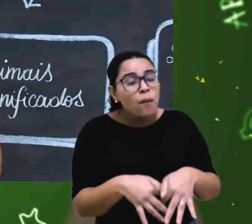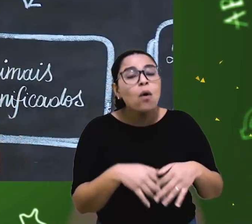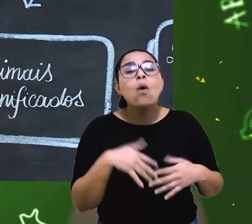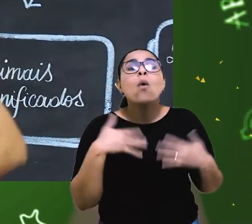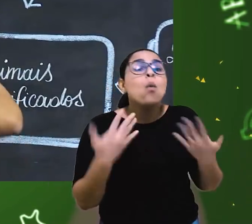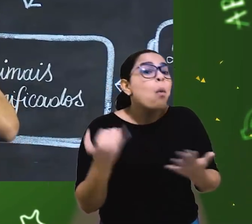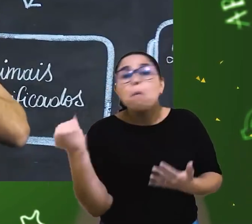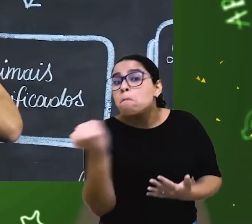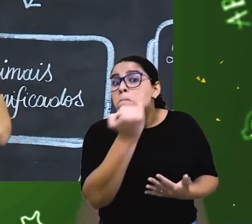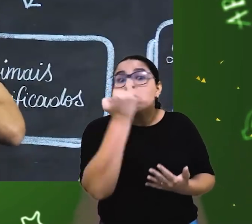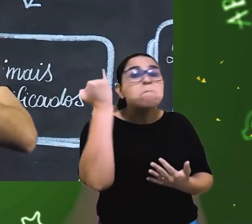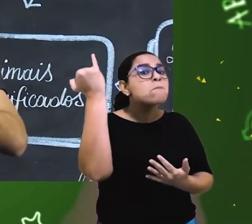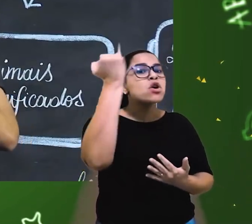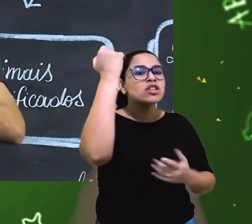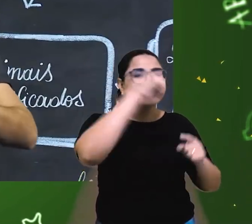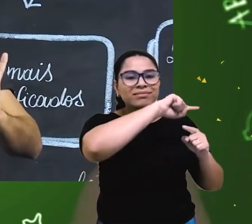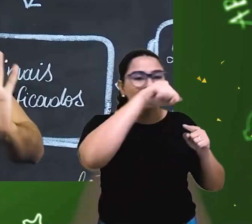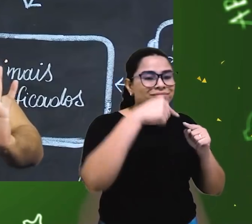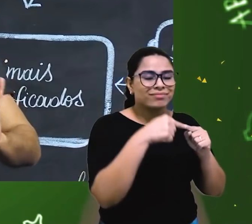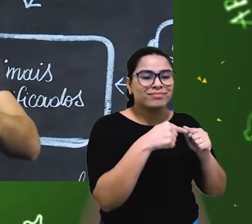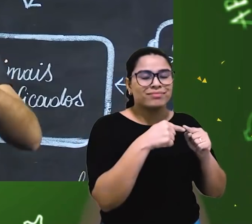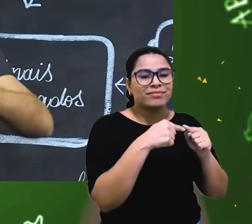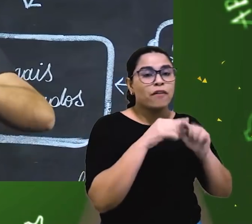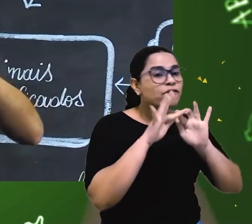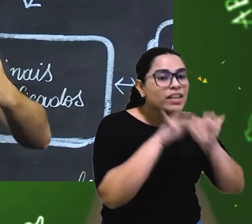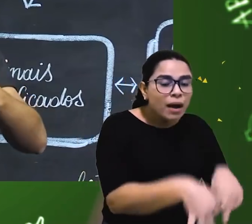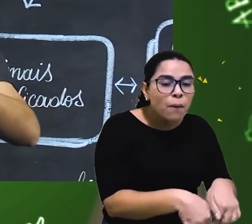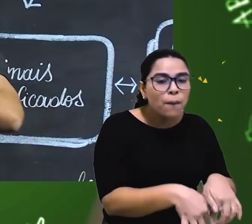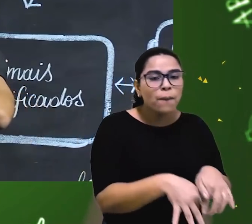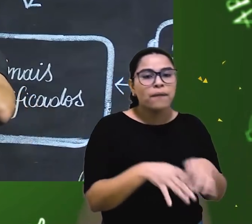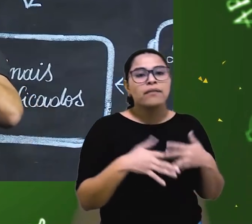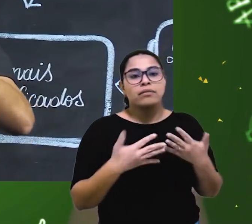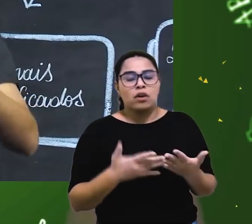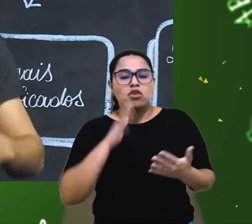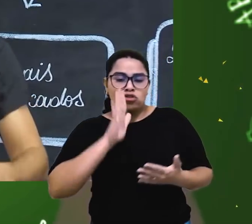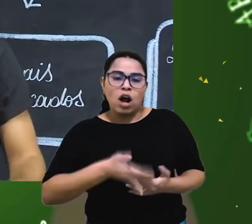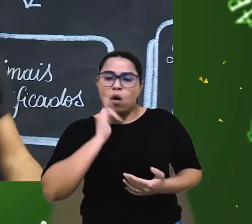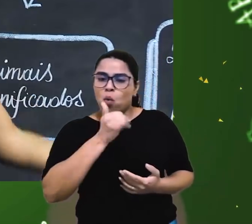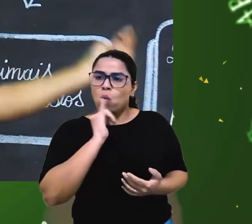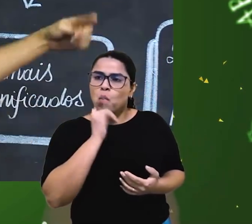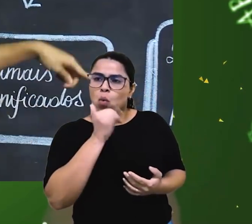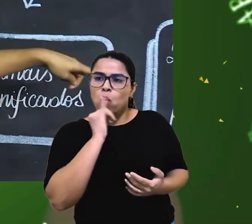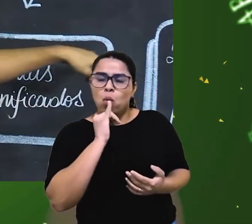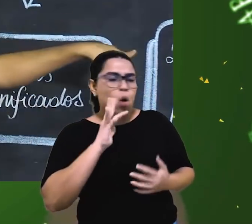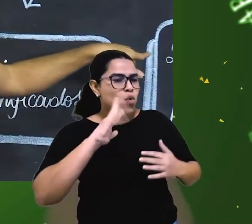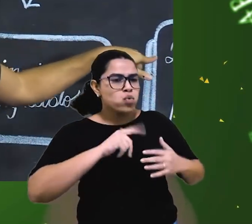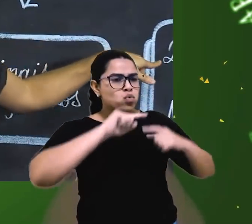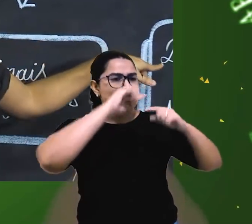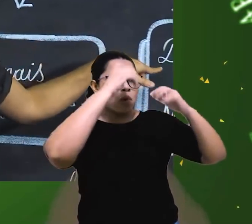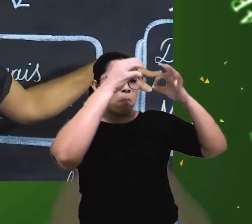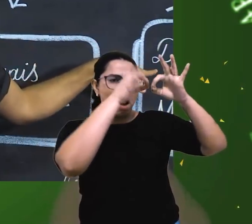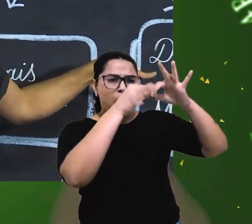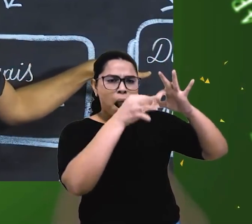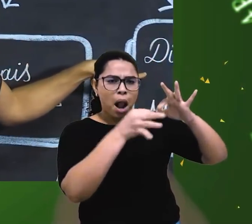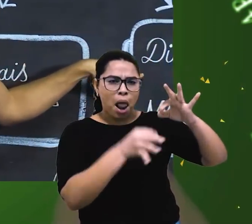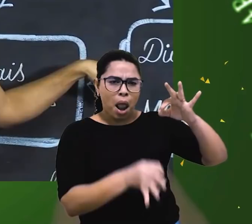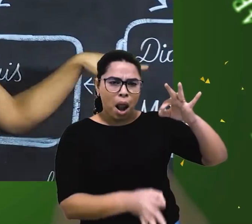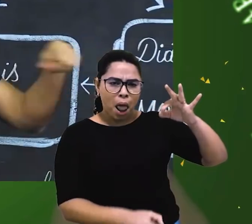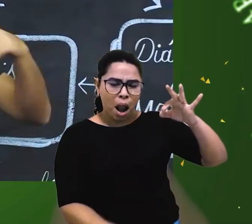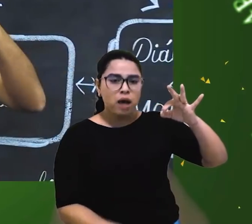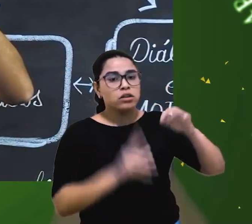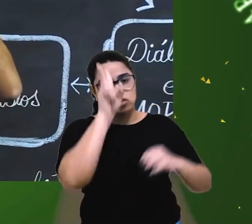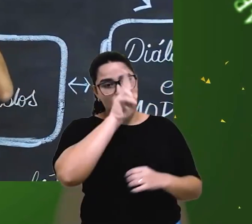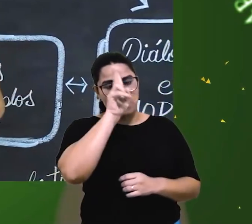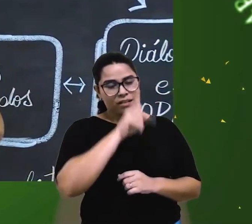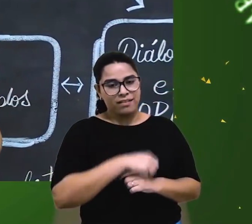da narrativa, porque é como se ela não fizesse mais parte da história. Já houve a narração, o narrador já contou toda a história, a gente viu os diálogos dos